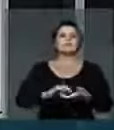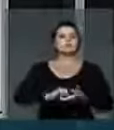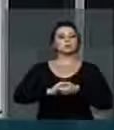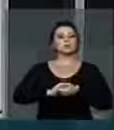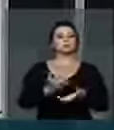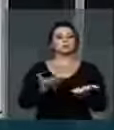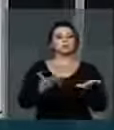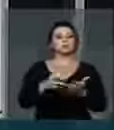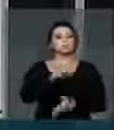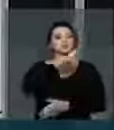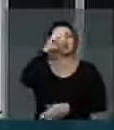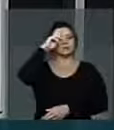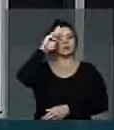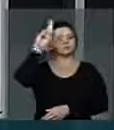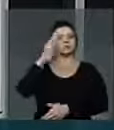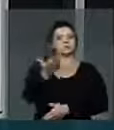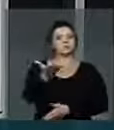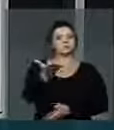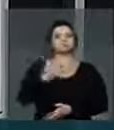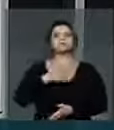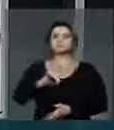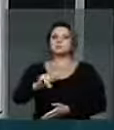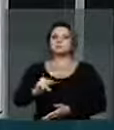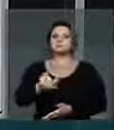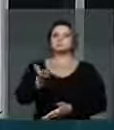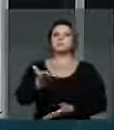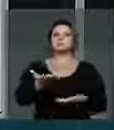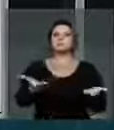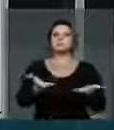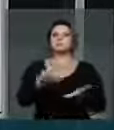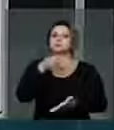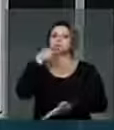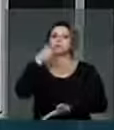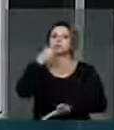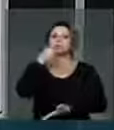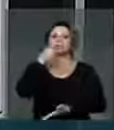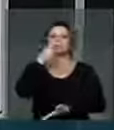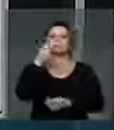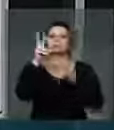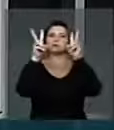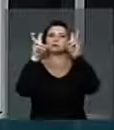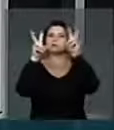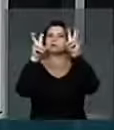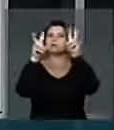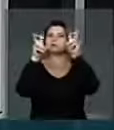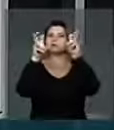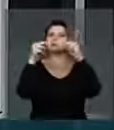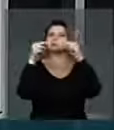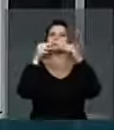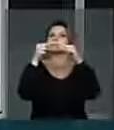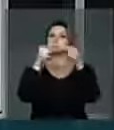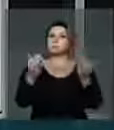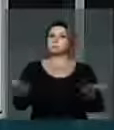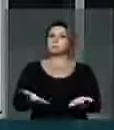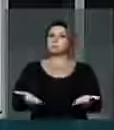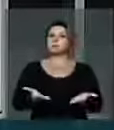Excelência pela oportunidade do seu discurso, um tema atual,